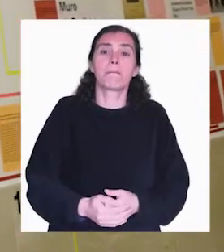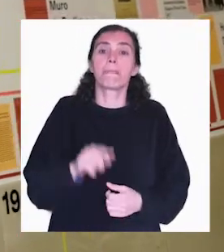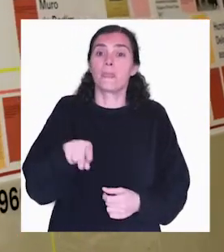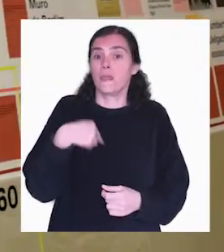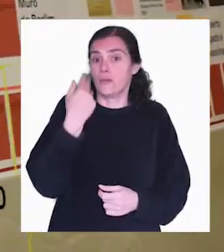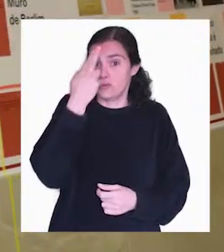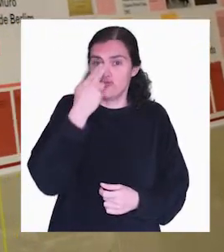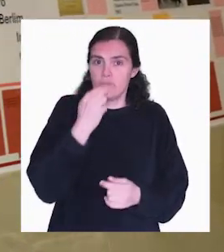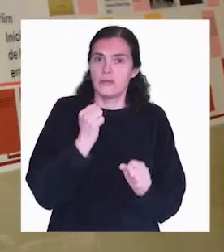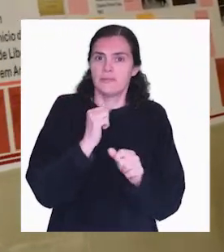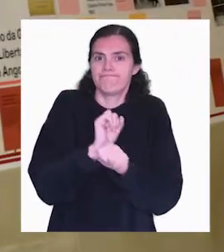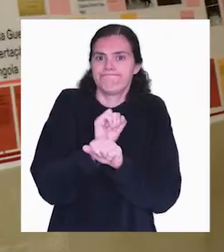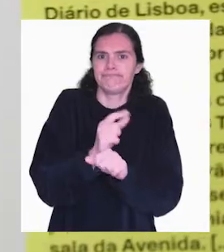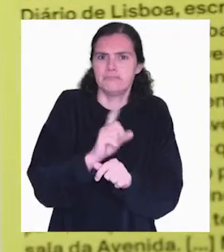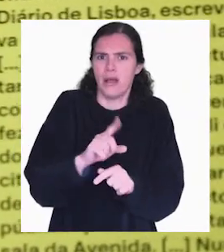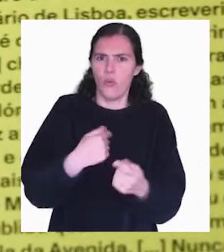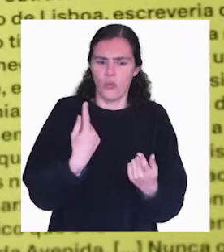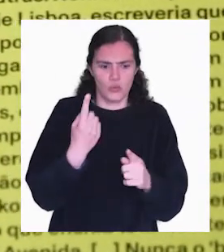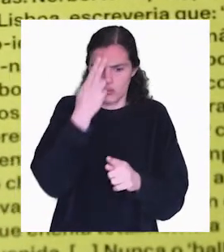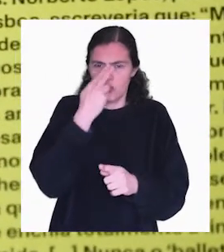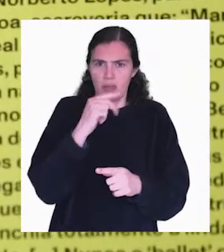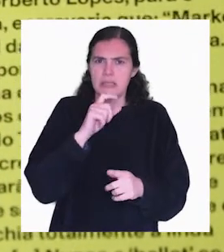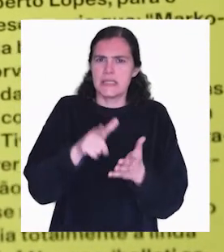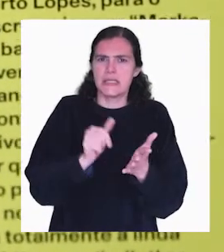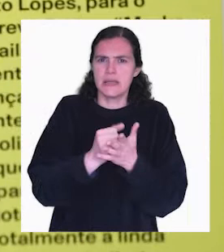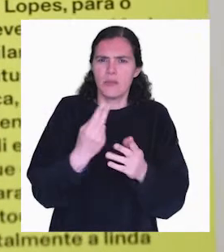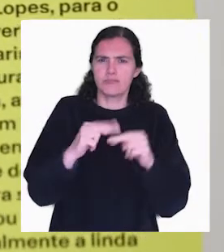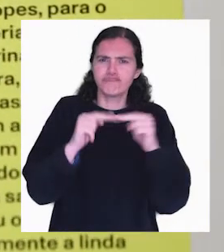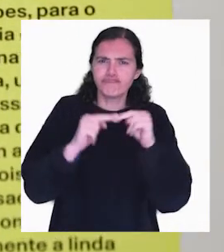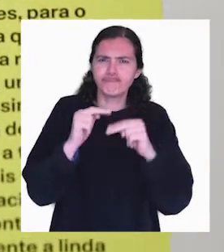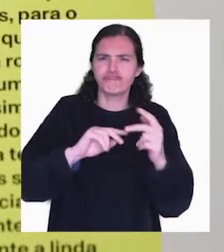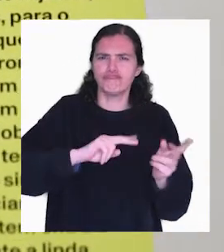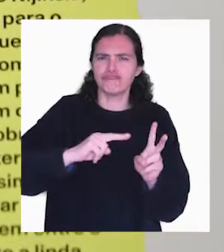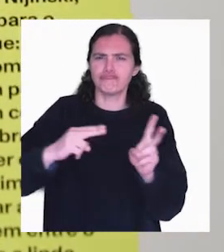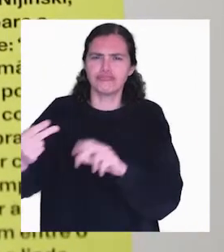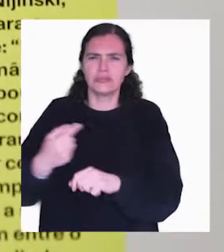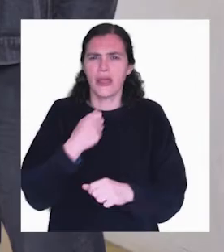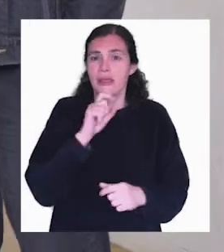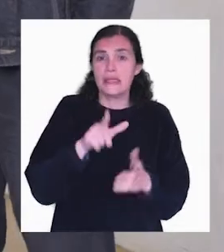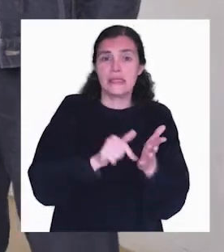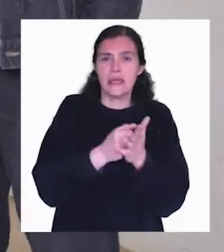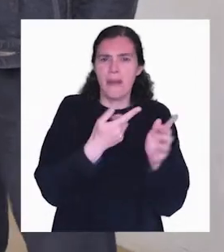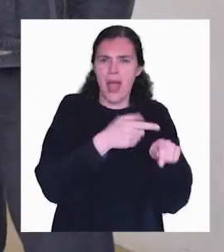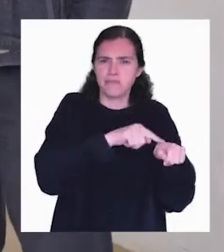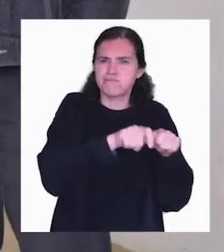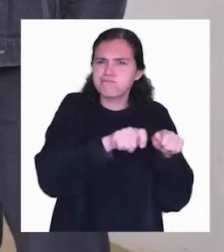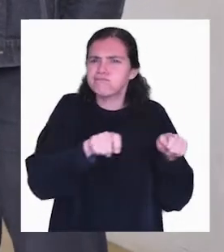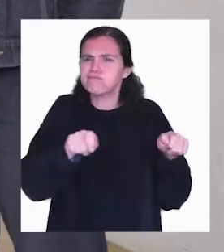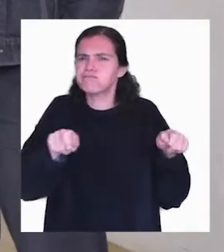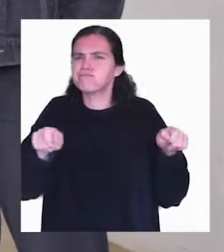é estanque, é algo que está sempre em construção, que está sempre a ser delineado, que está sempre a